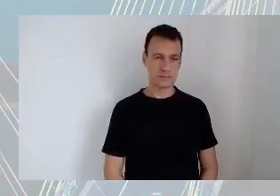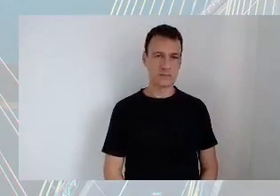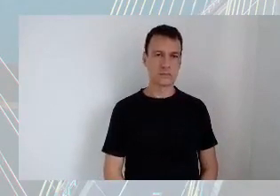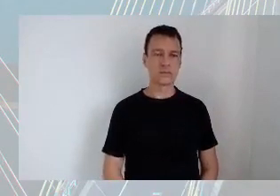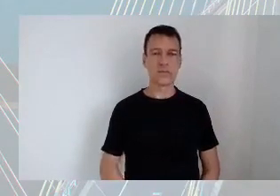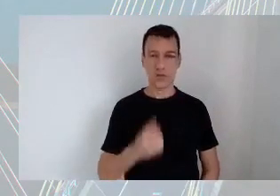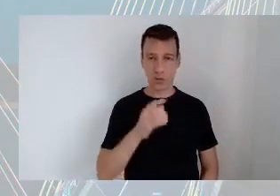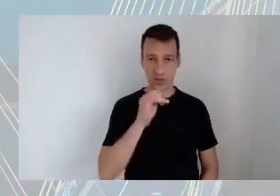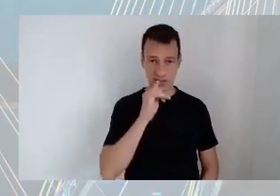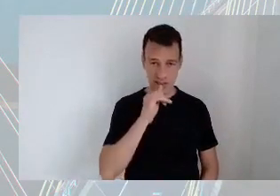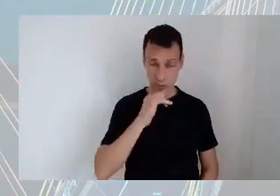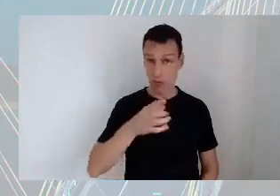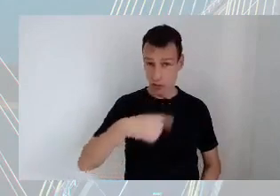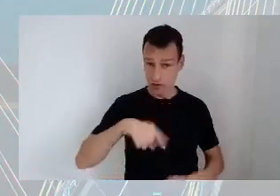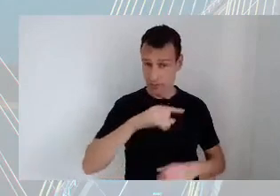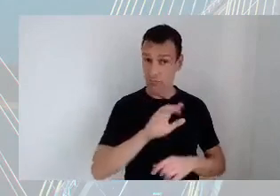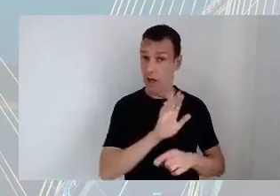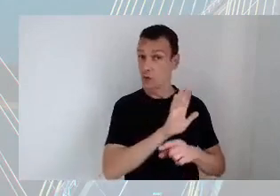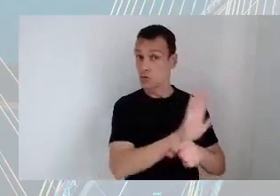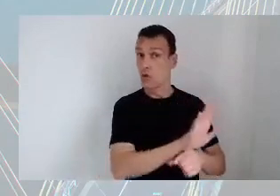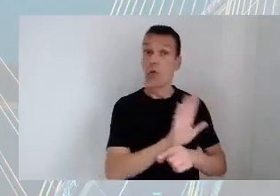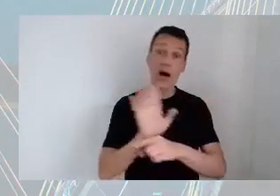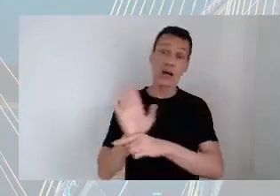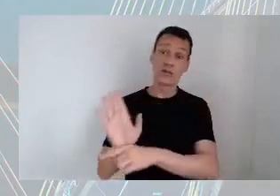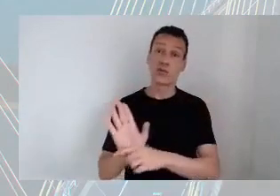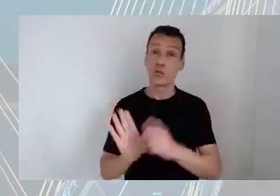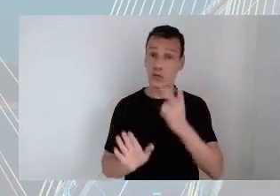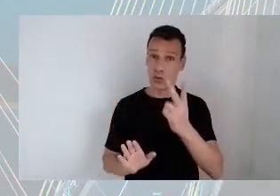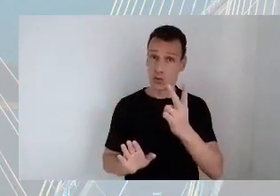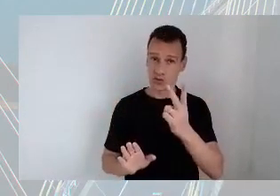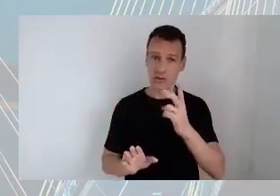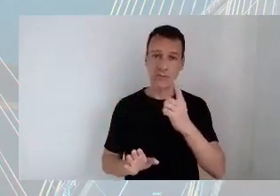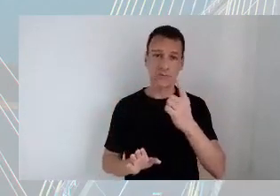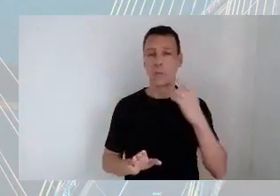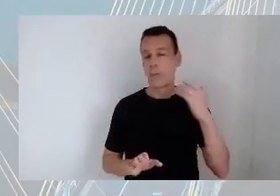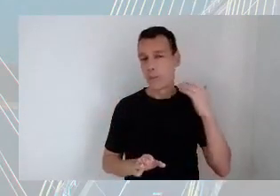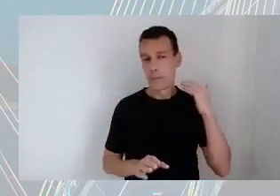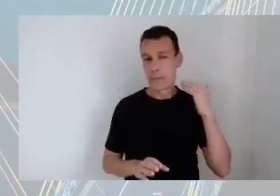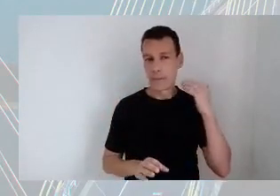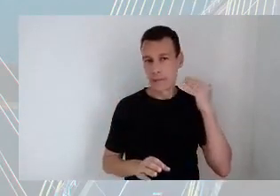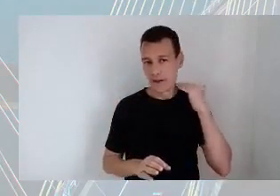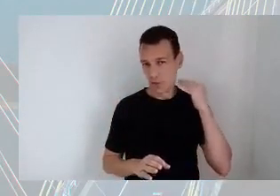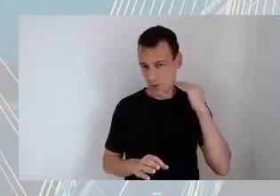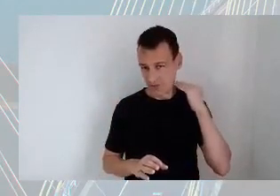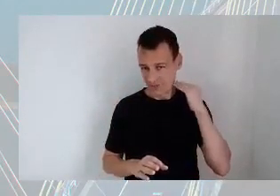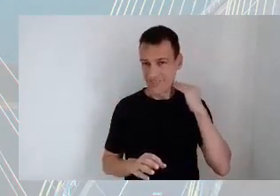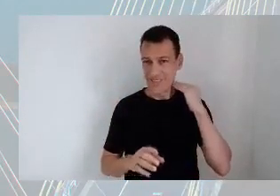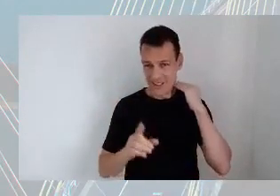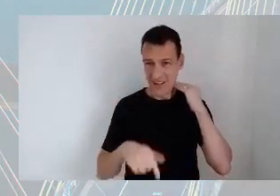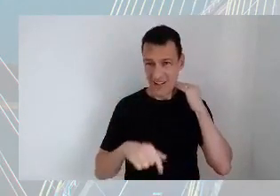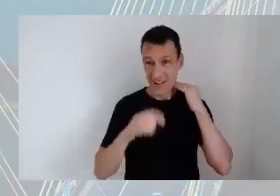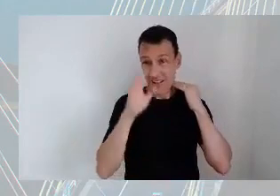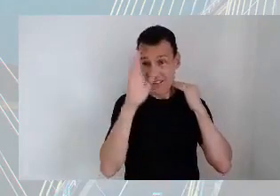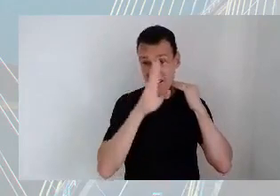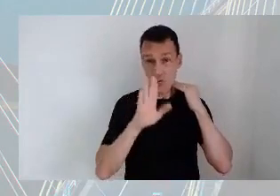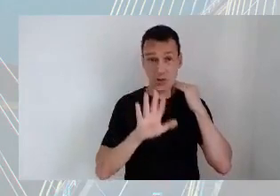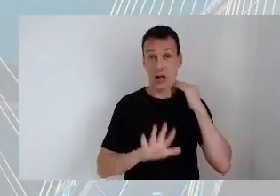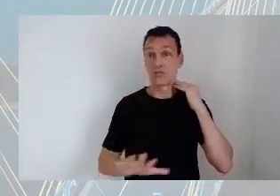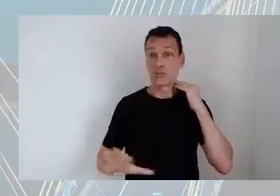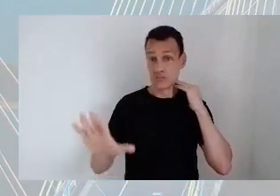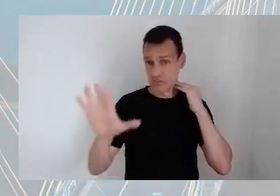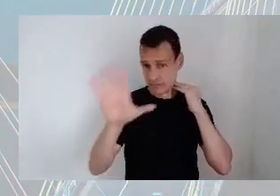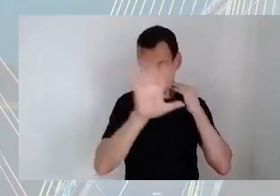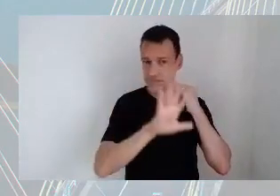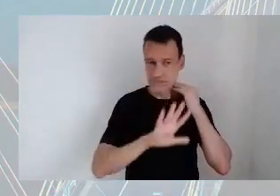né? Aqui tem um banco de amplitude nacional que a gente trabalhou, aí também do mercado financeiro,